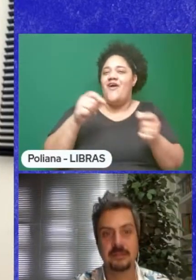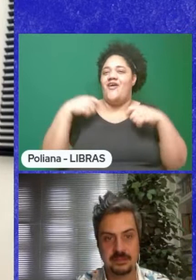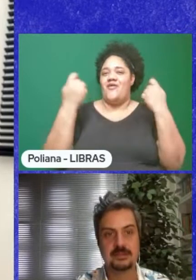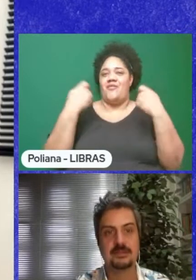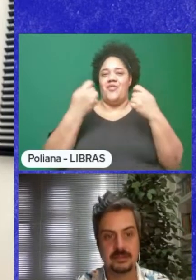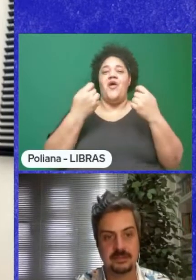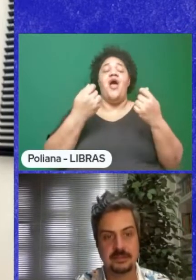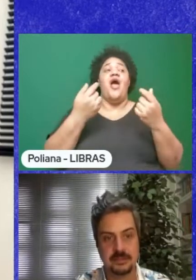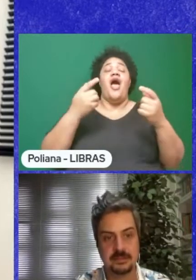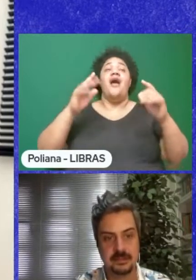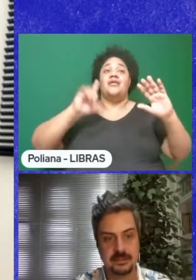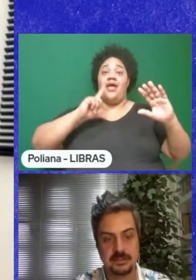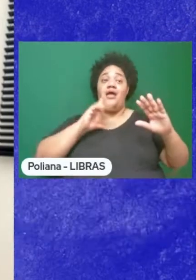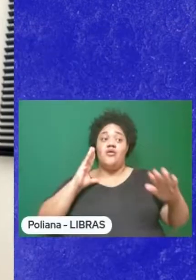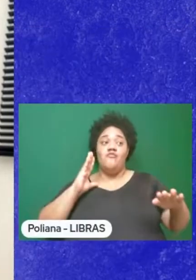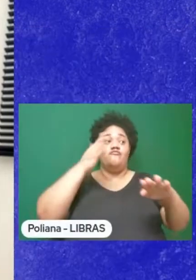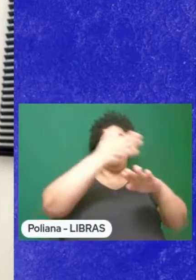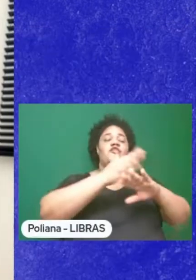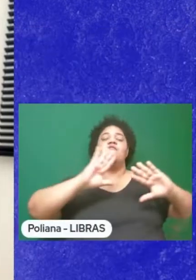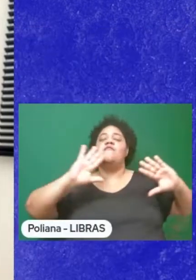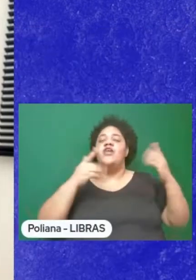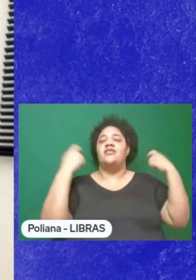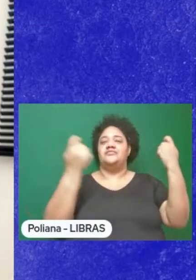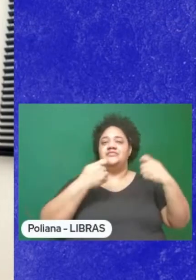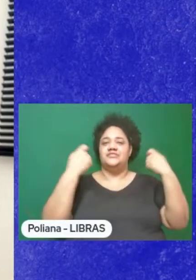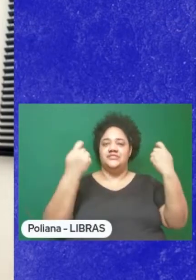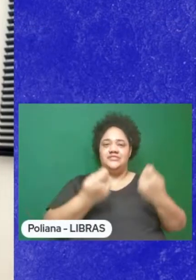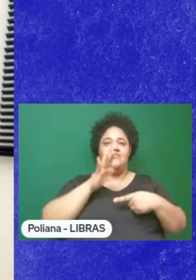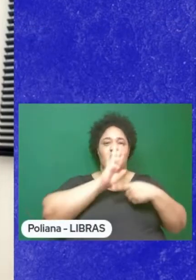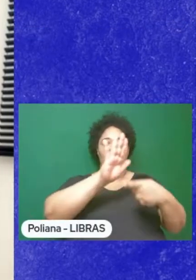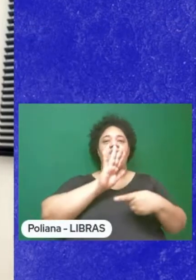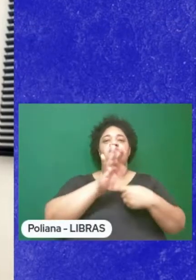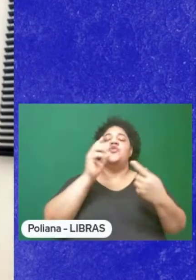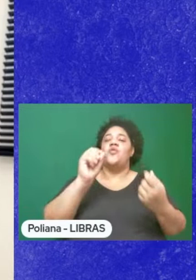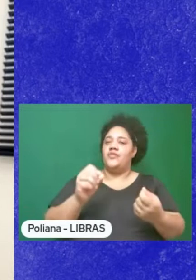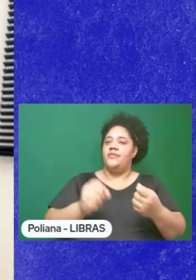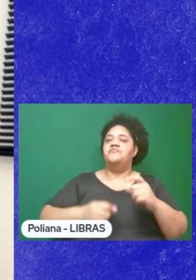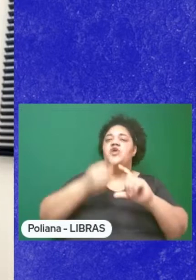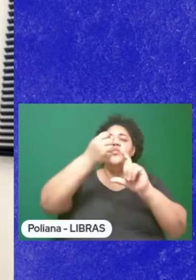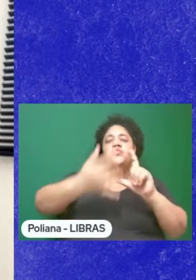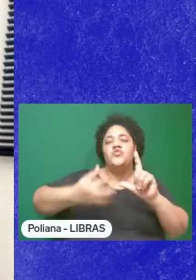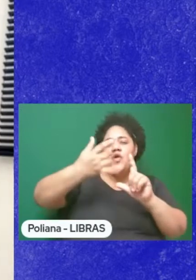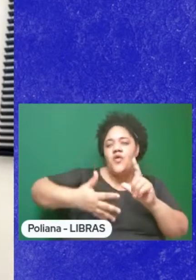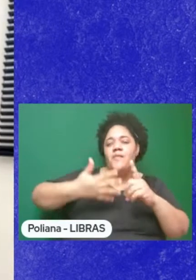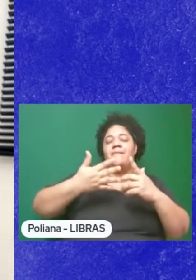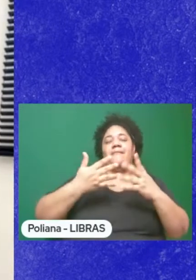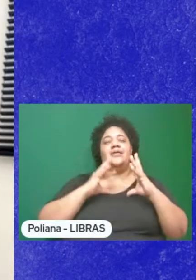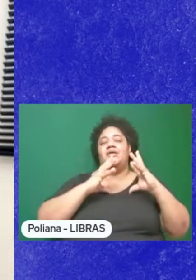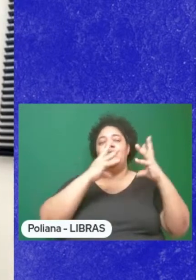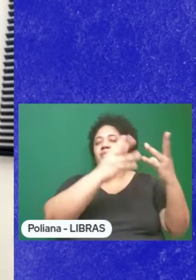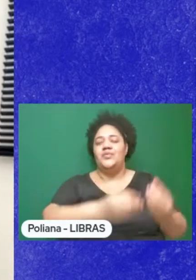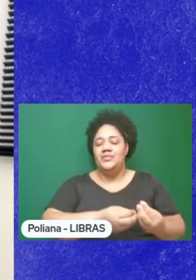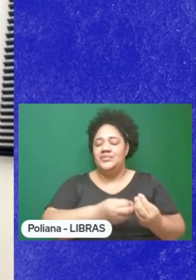Caruaru, que os estudantes eles fizeram um documentário sobre a Feira de Ervas, e aquilo me chamou muita atenção. Eu já tinha ouvido falar